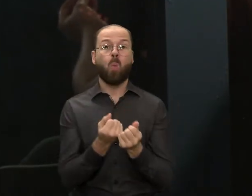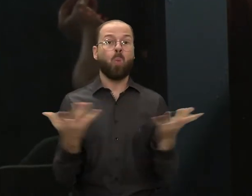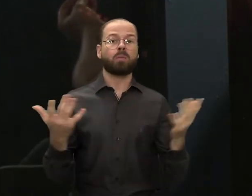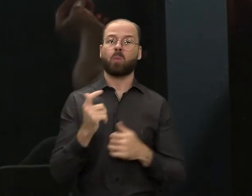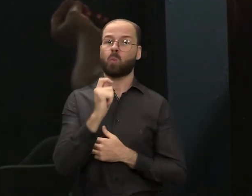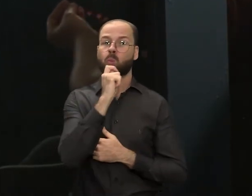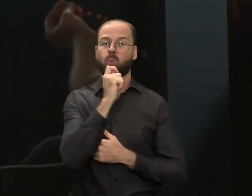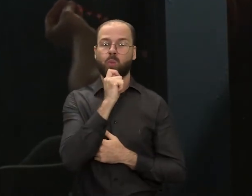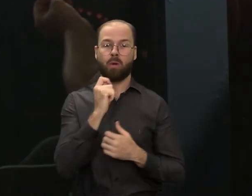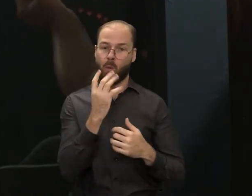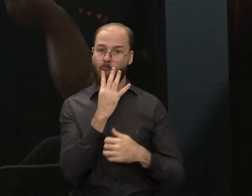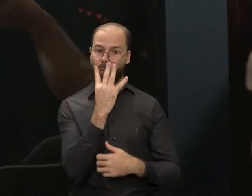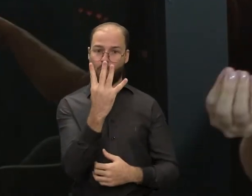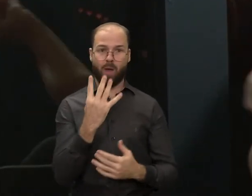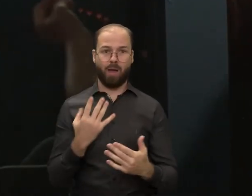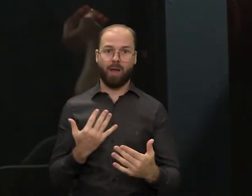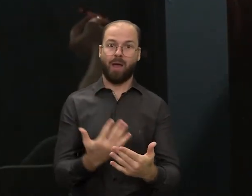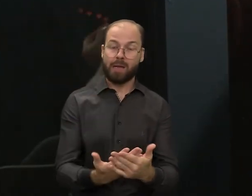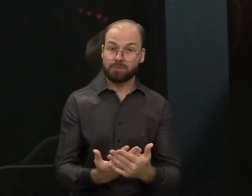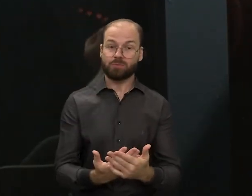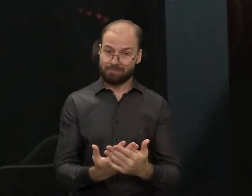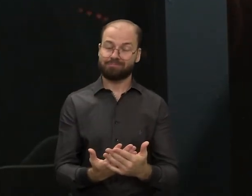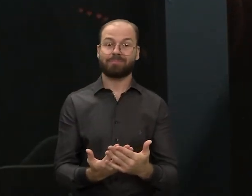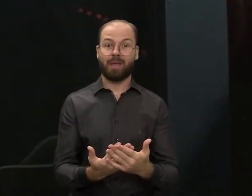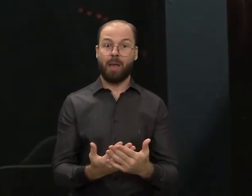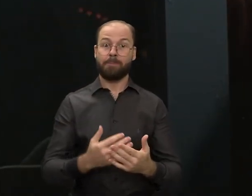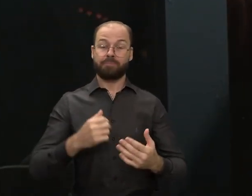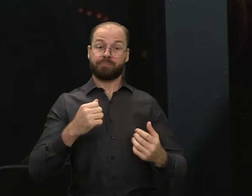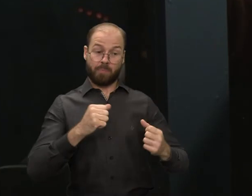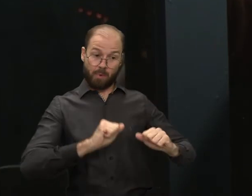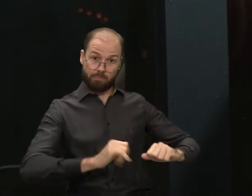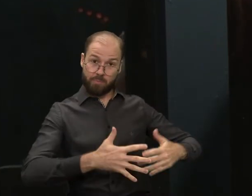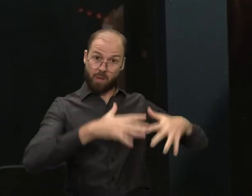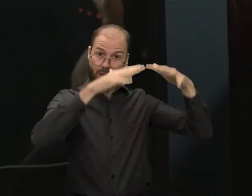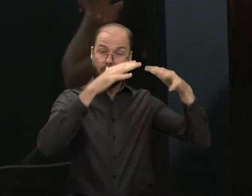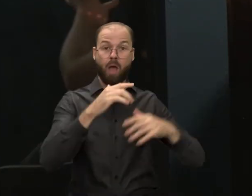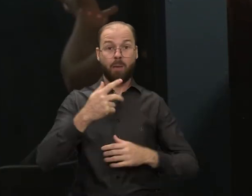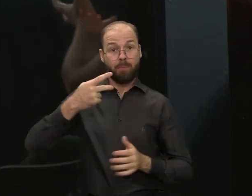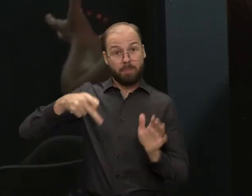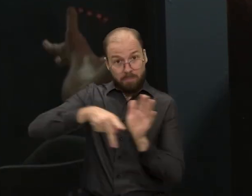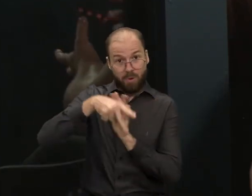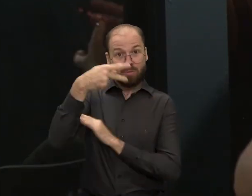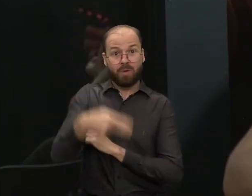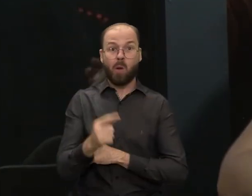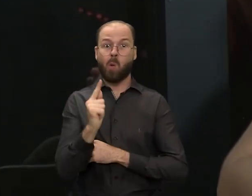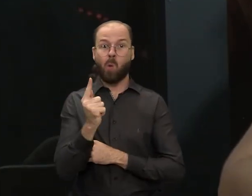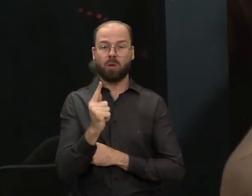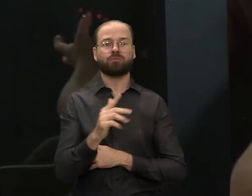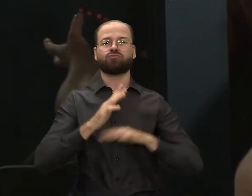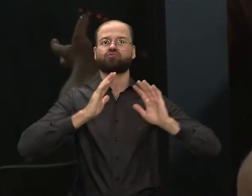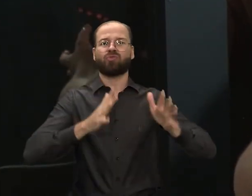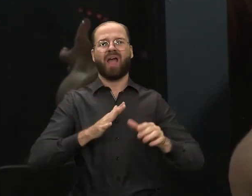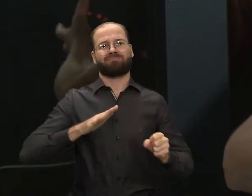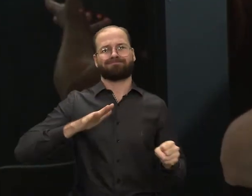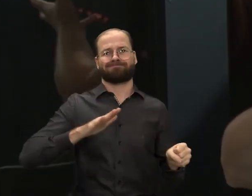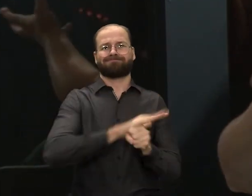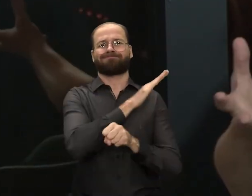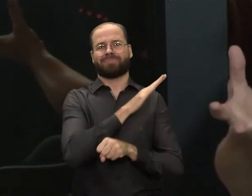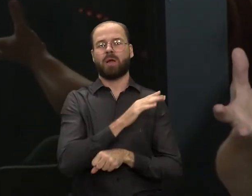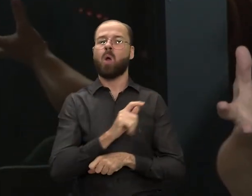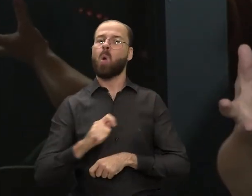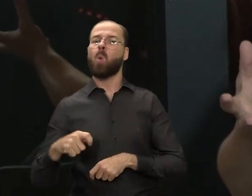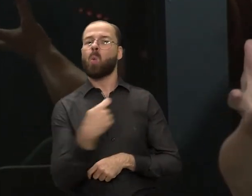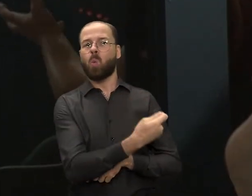Goiânia, por exemplo, ele já não é suficiente mais. E o aterro sanitário, quando não é mais suficiente, ele passa a ser o